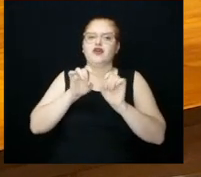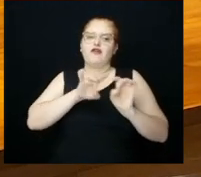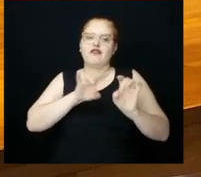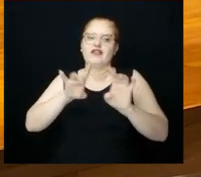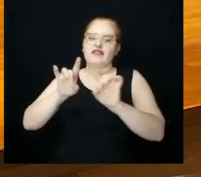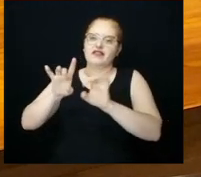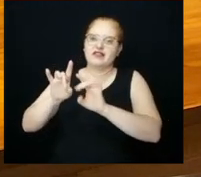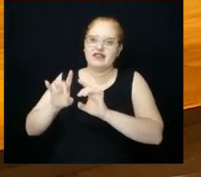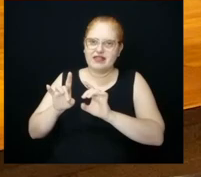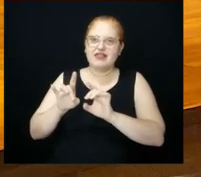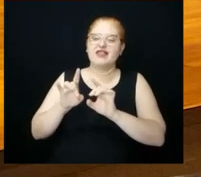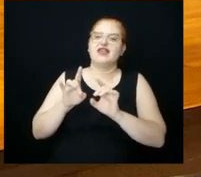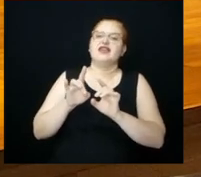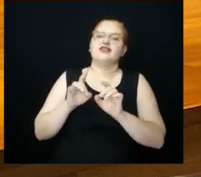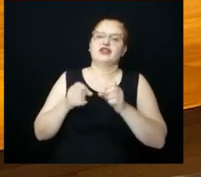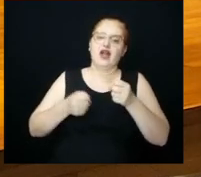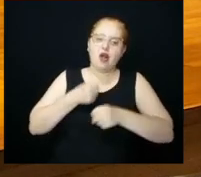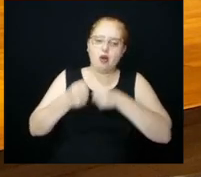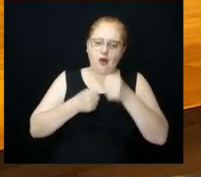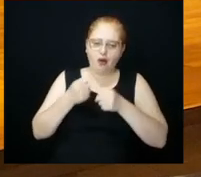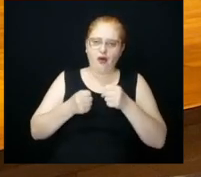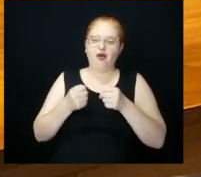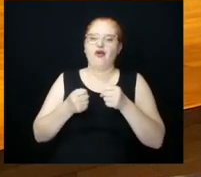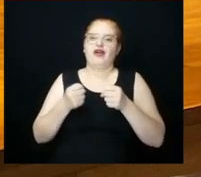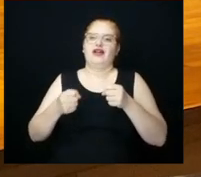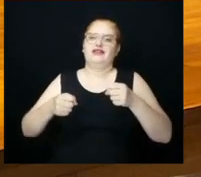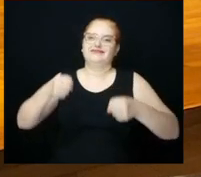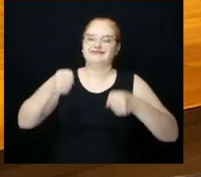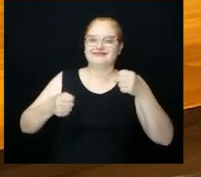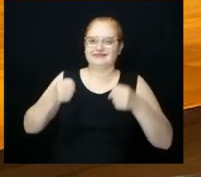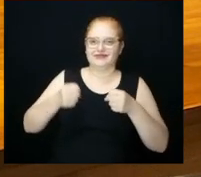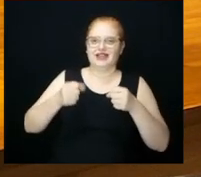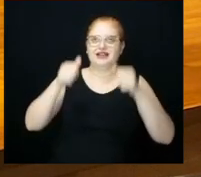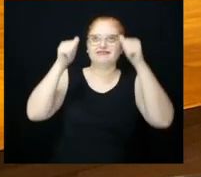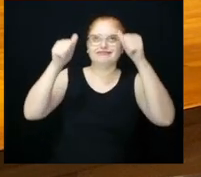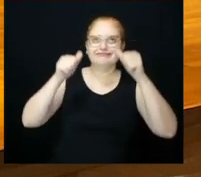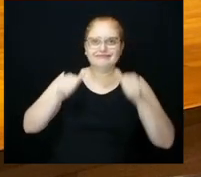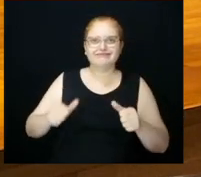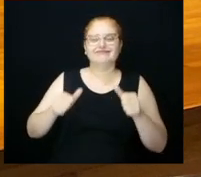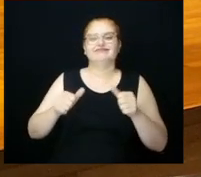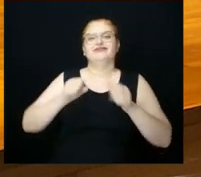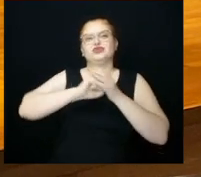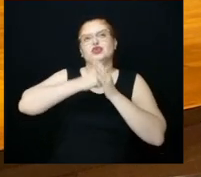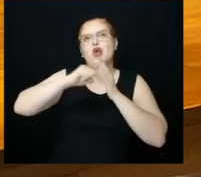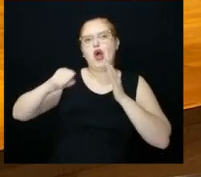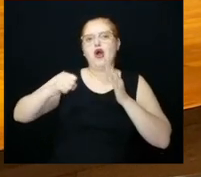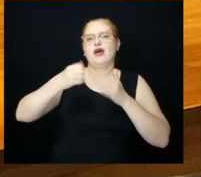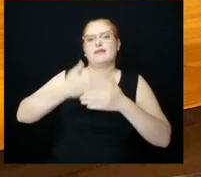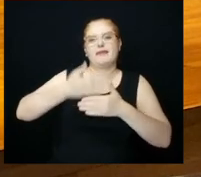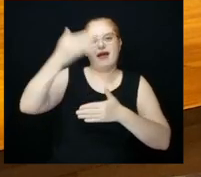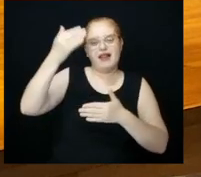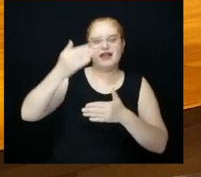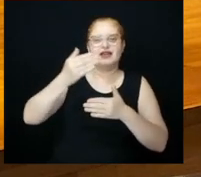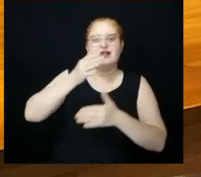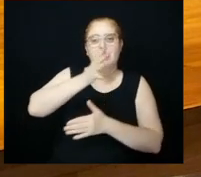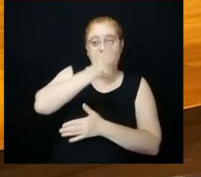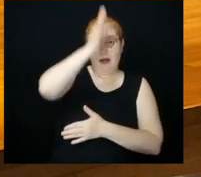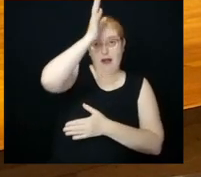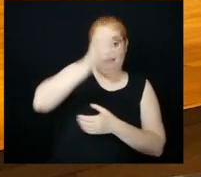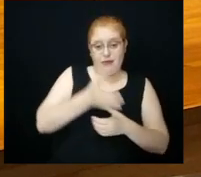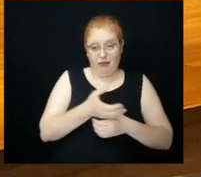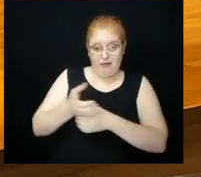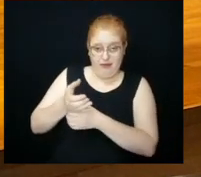atrás dos carros, os anúncios em cartazes gigantescos e outros rabiscados nas paredes. Bombeiro,